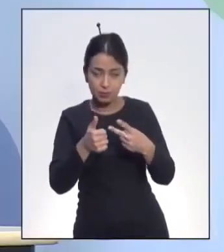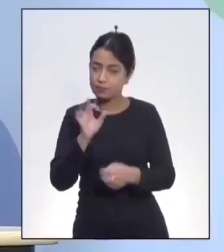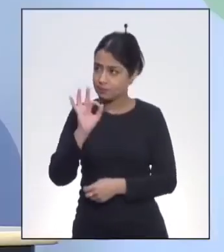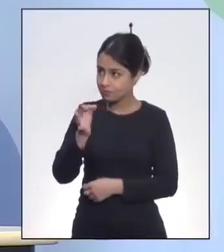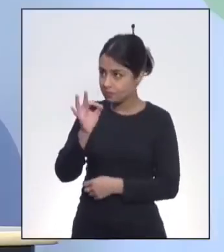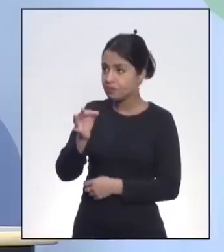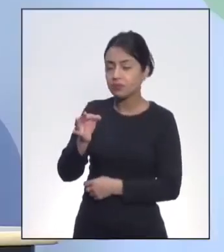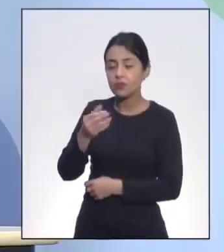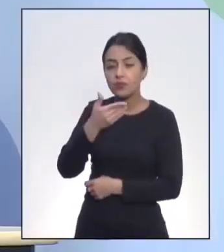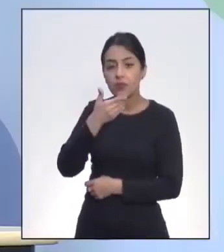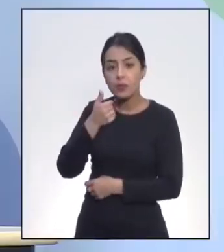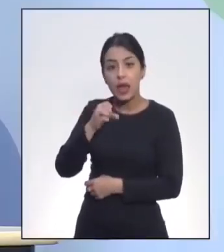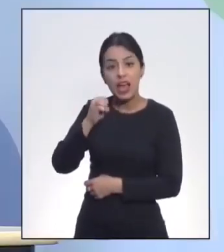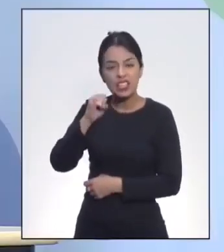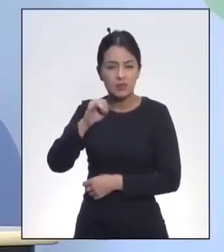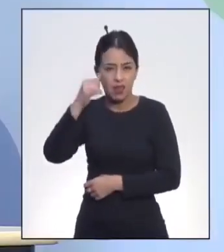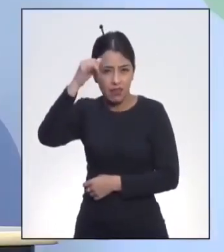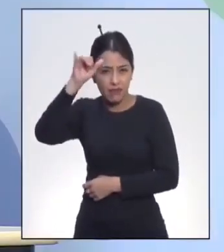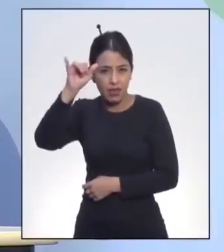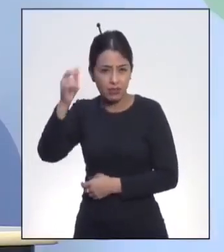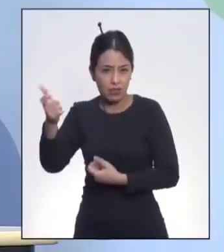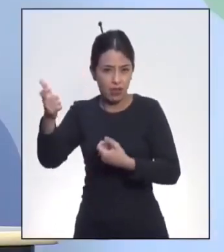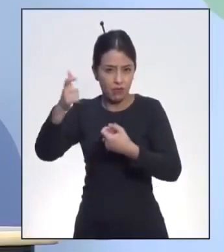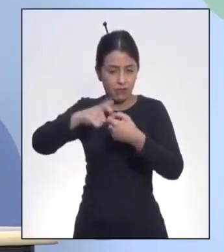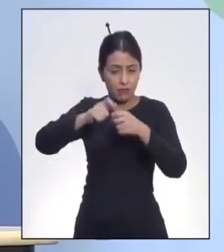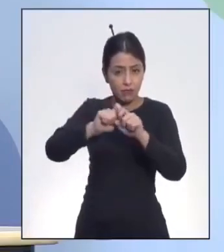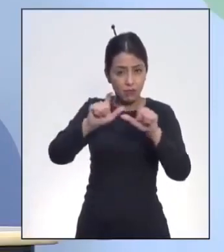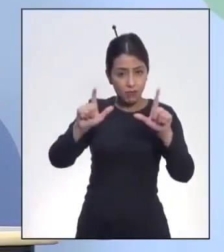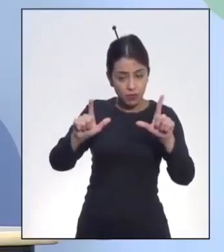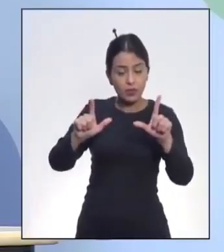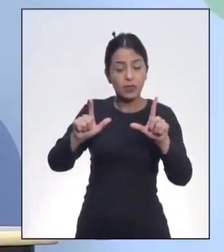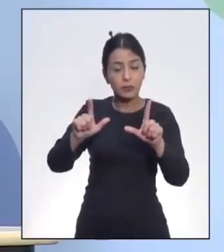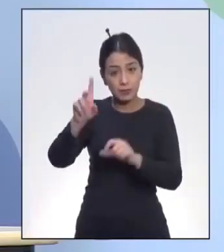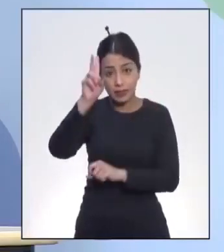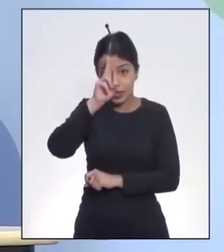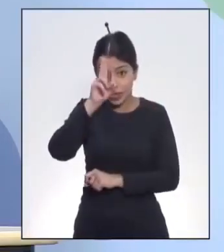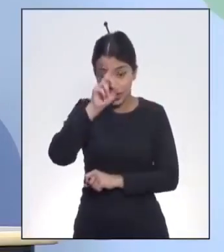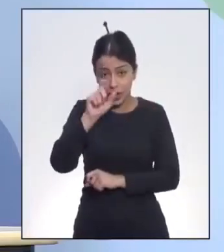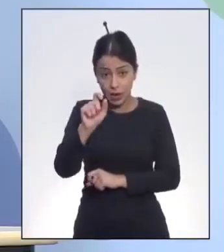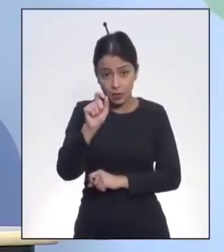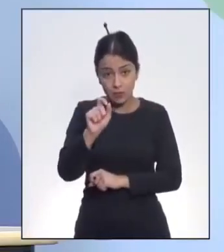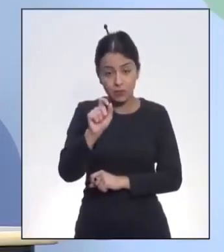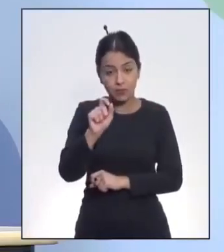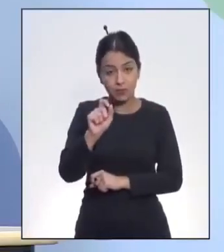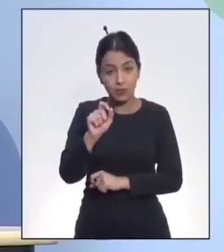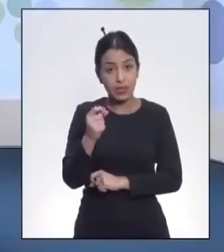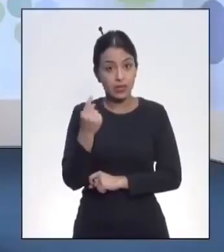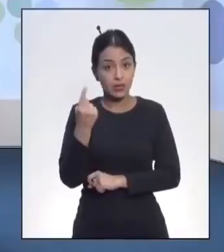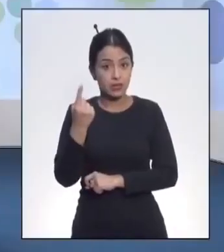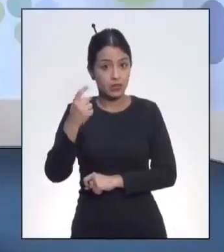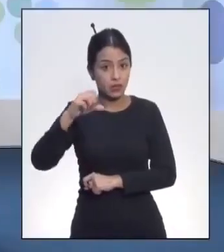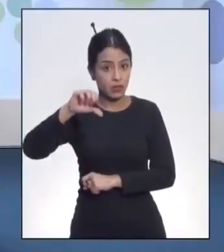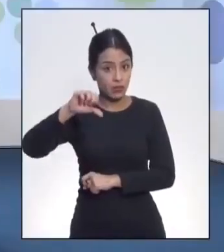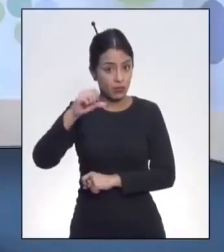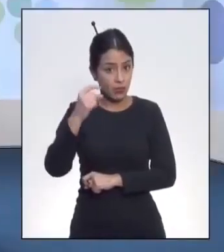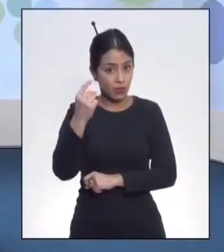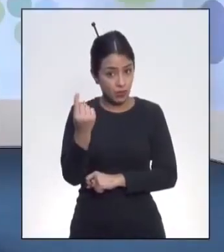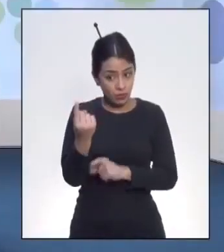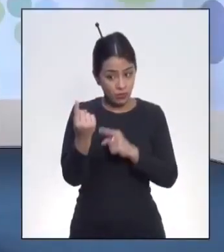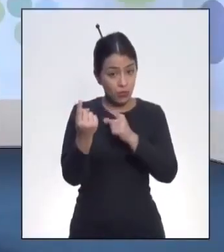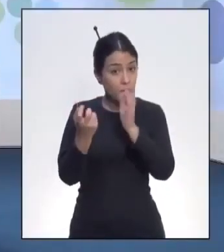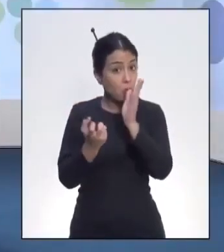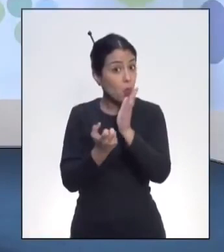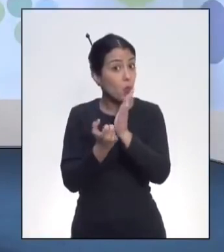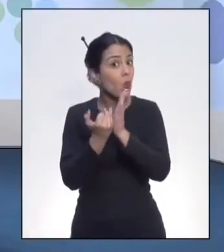não precisar, de repente, voltar lá, só lembrando que foram 191